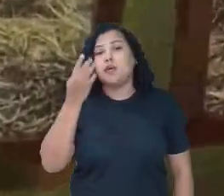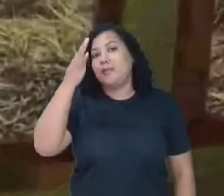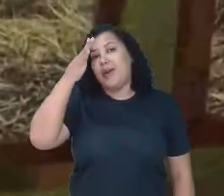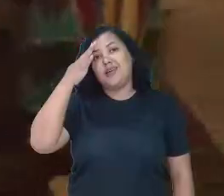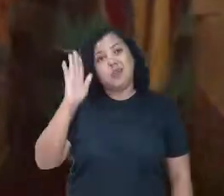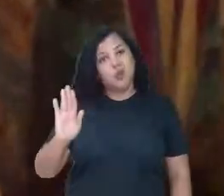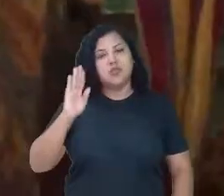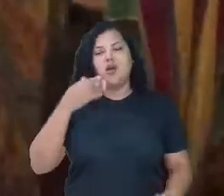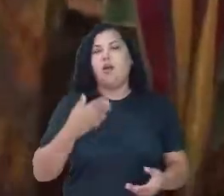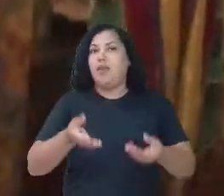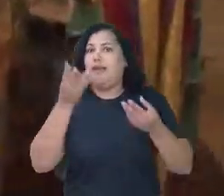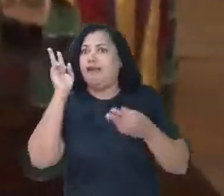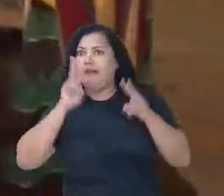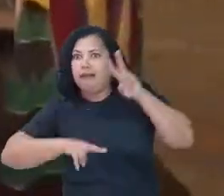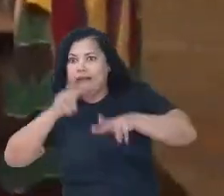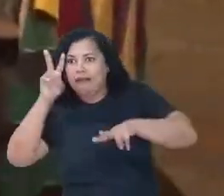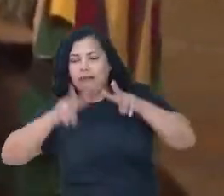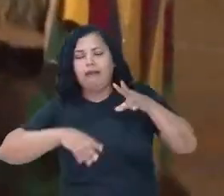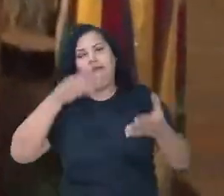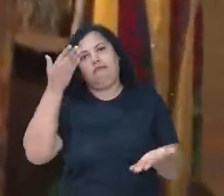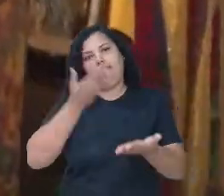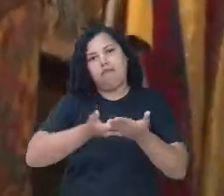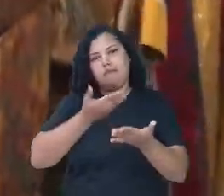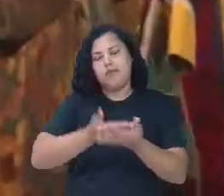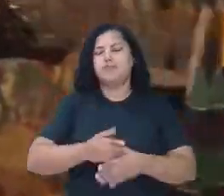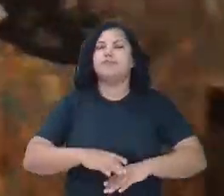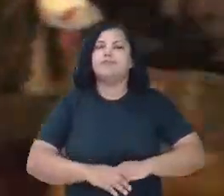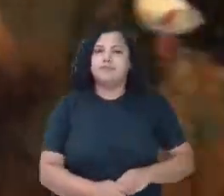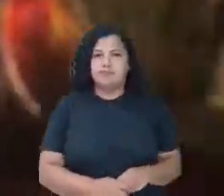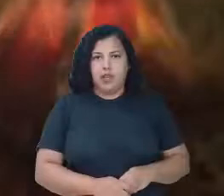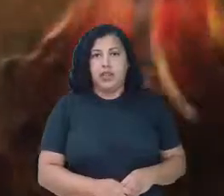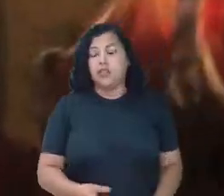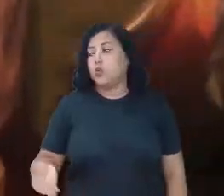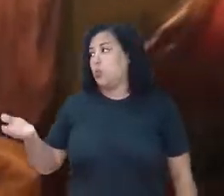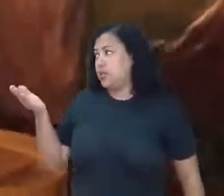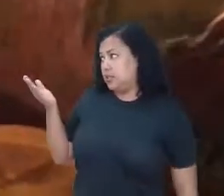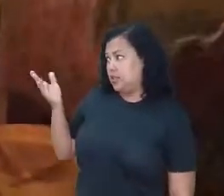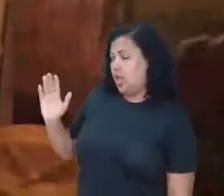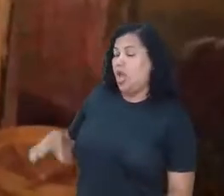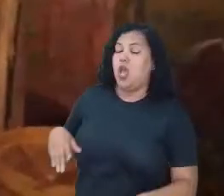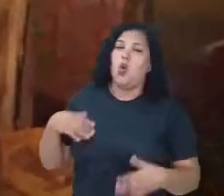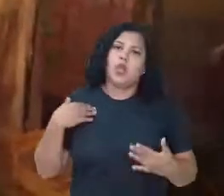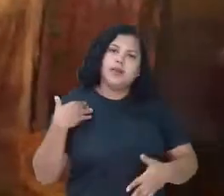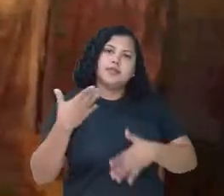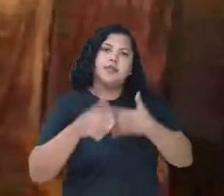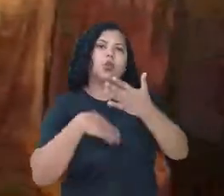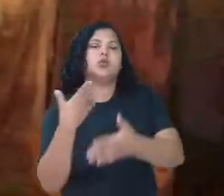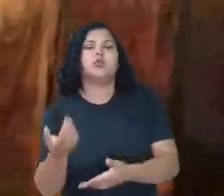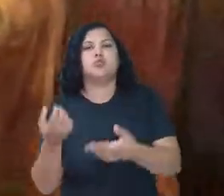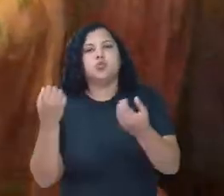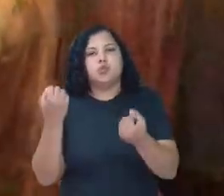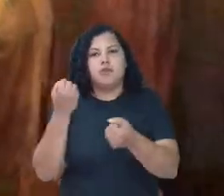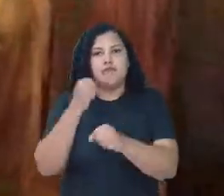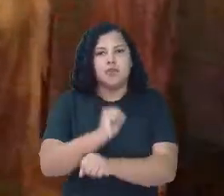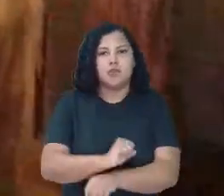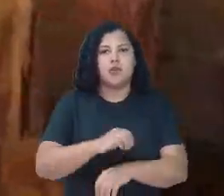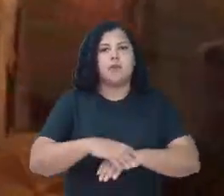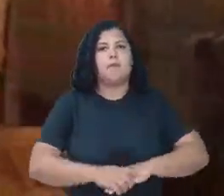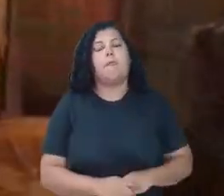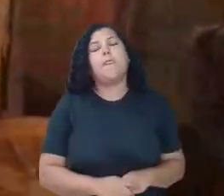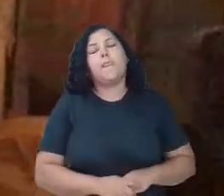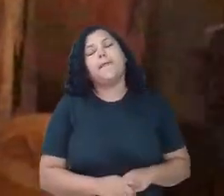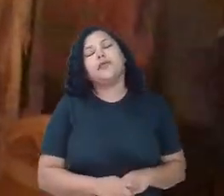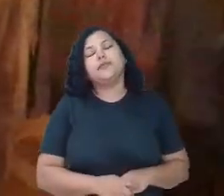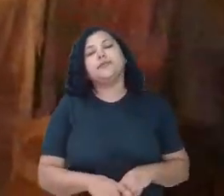folguedos populares, porque muitos desses são fruto desses processos, como escravidão, como a exploração de povos